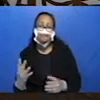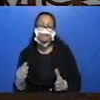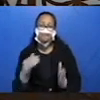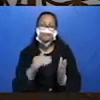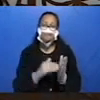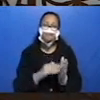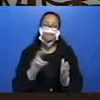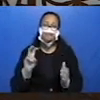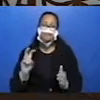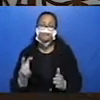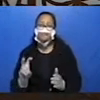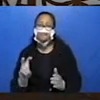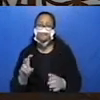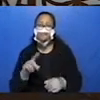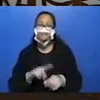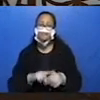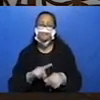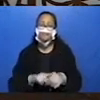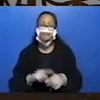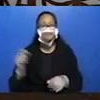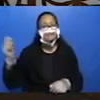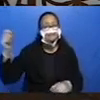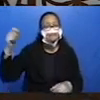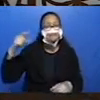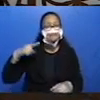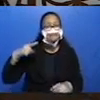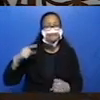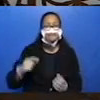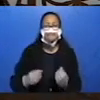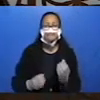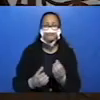aonde que ela vai receber melhor essa luminosidade.